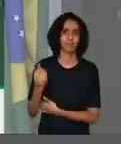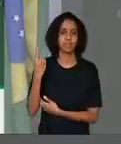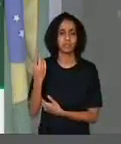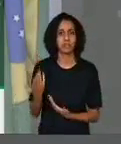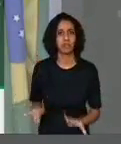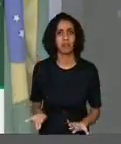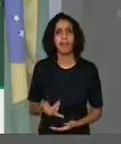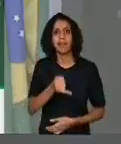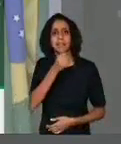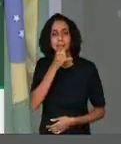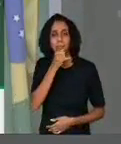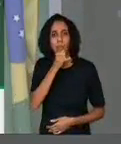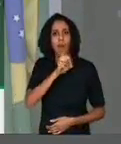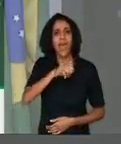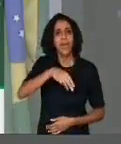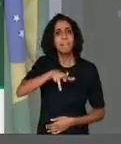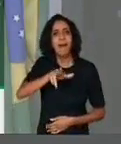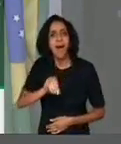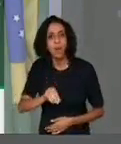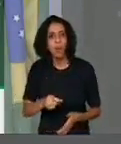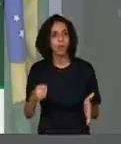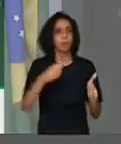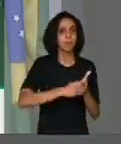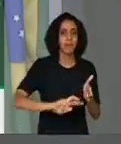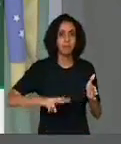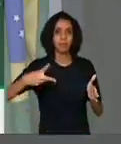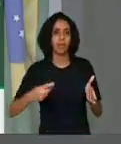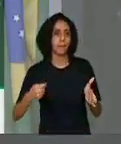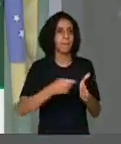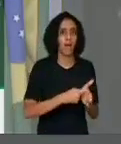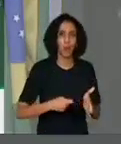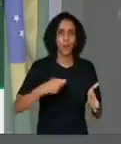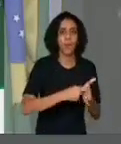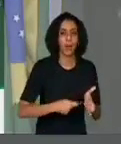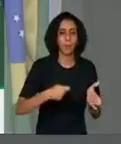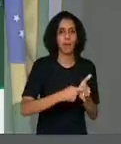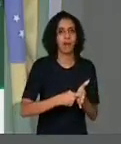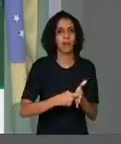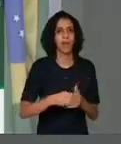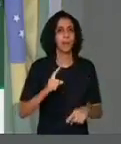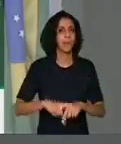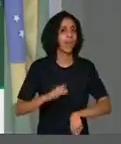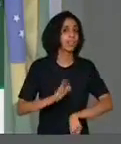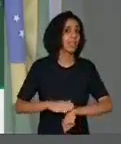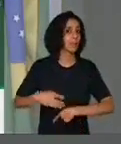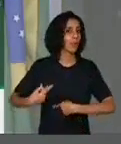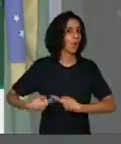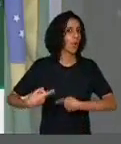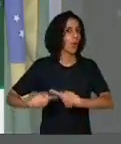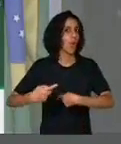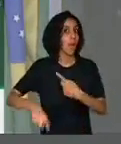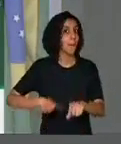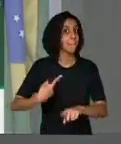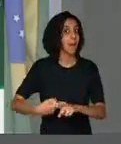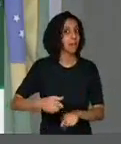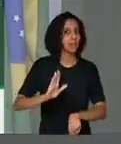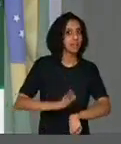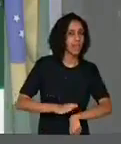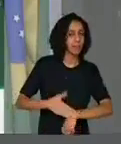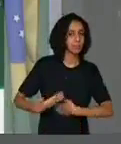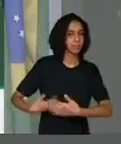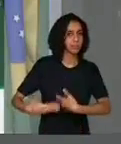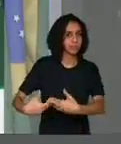como embargos de embargos, numa procrastinação, num ganho de tempo desnecessário para